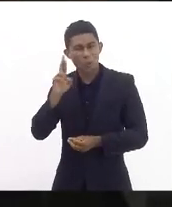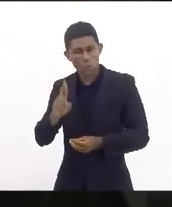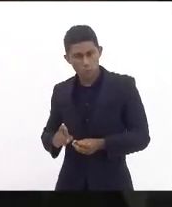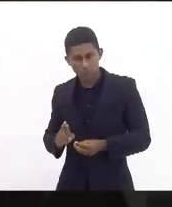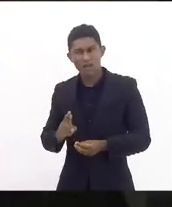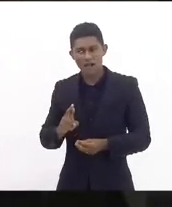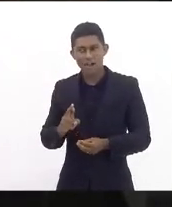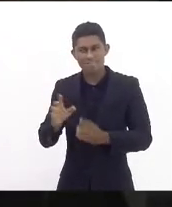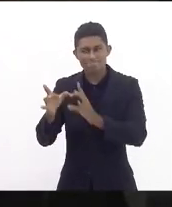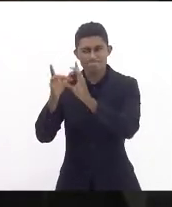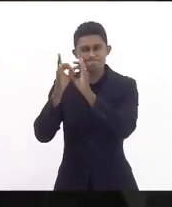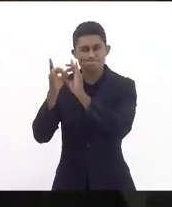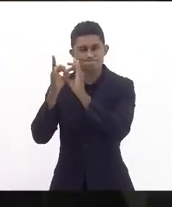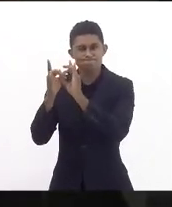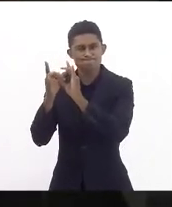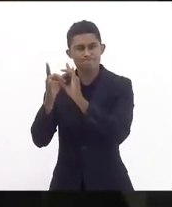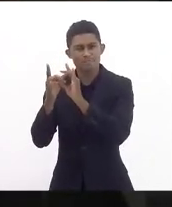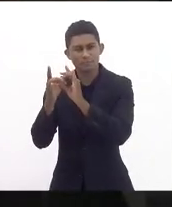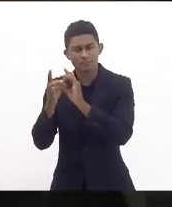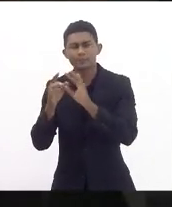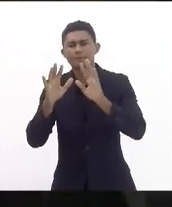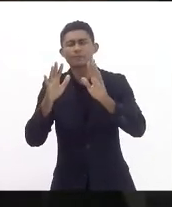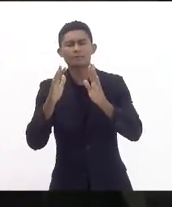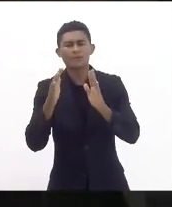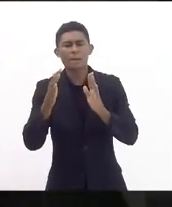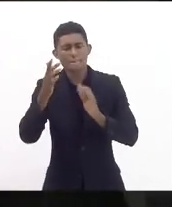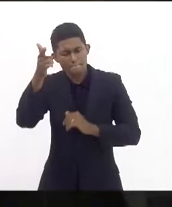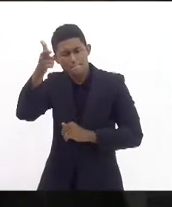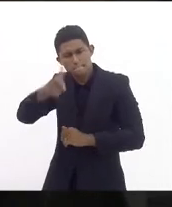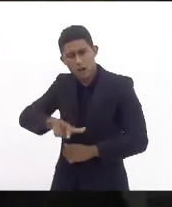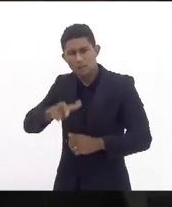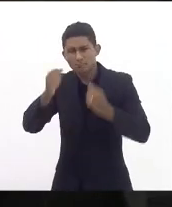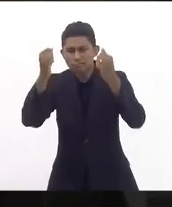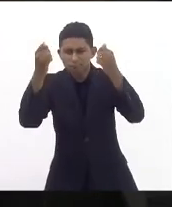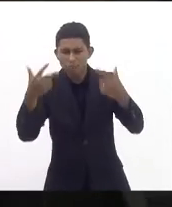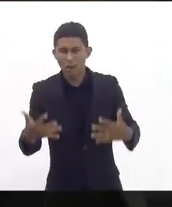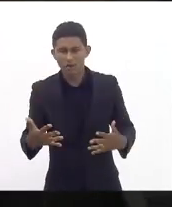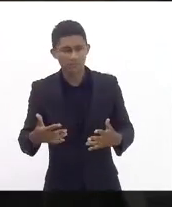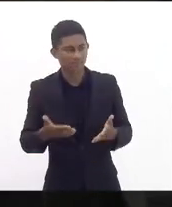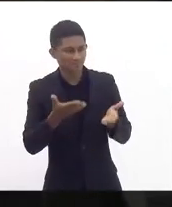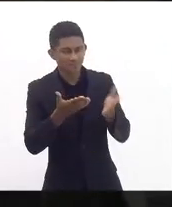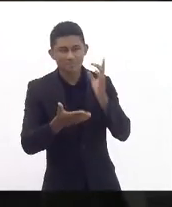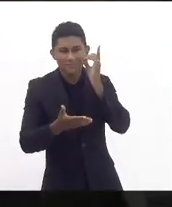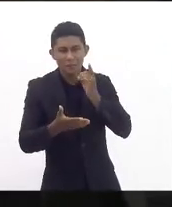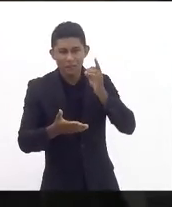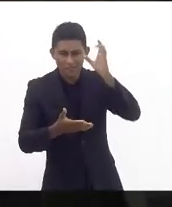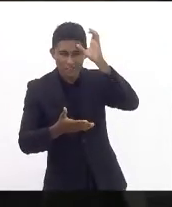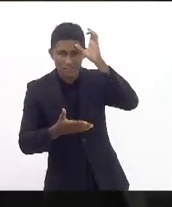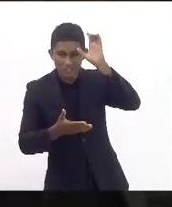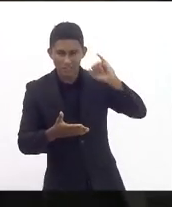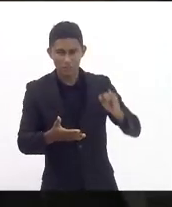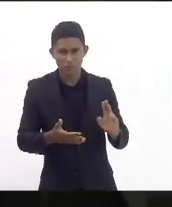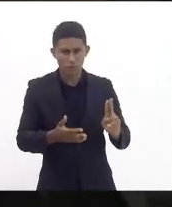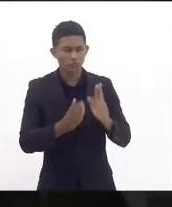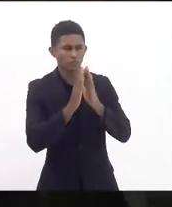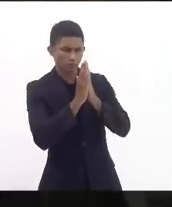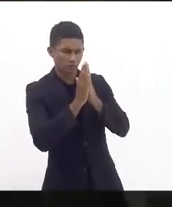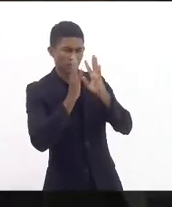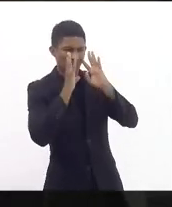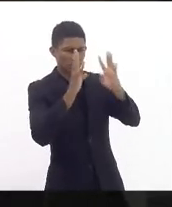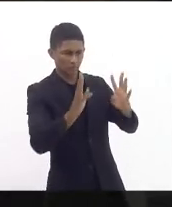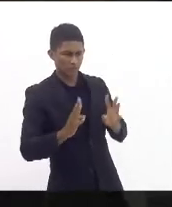eu quero ir mais adiante deputada e a deputado a tia Ju queria que prestasse atenção agora